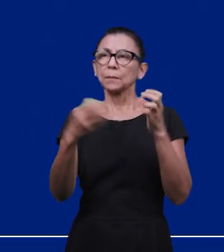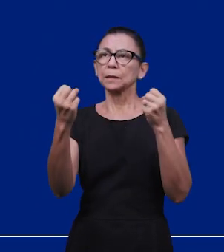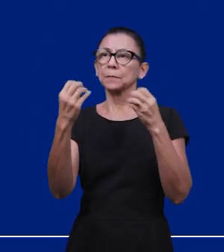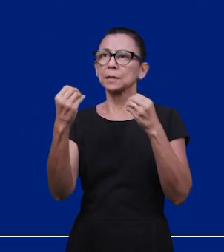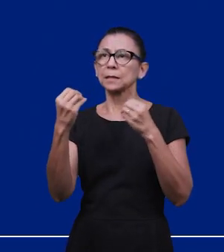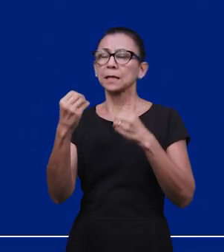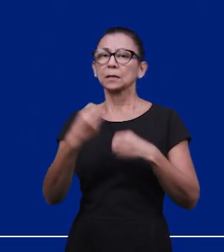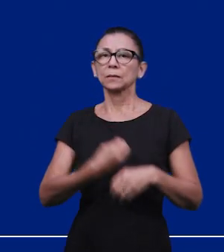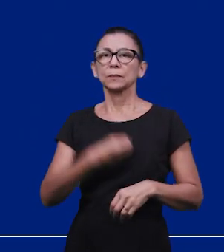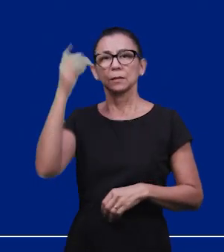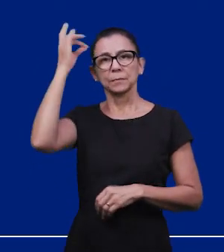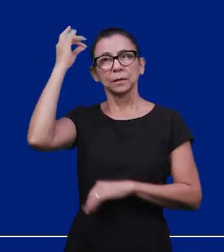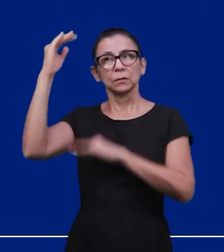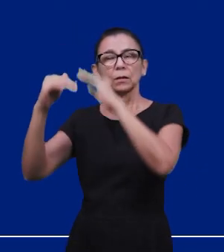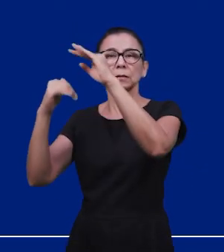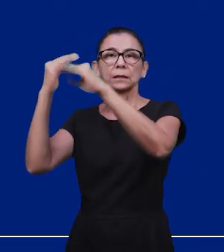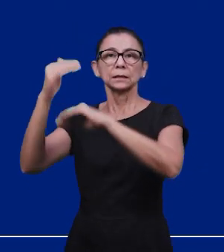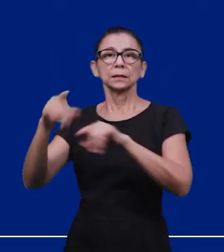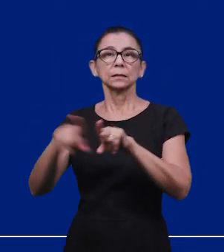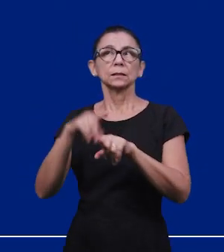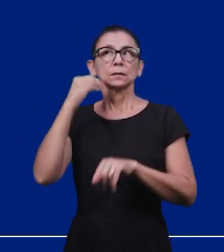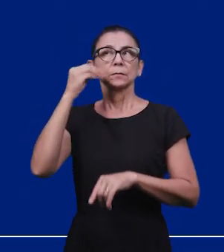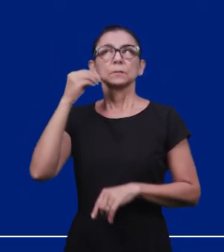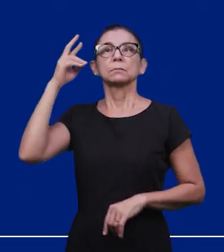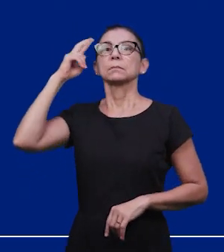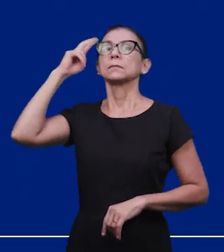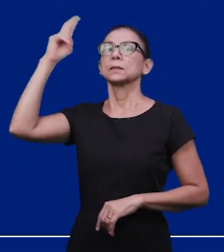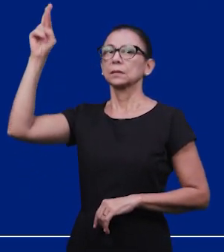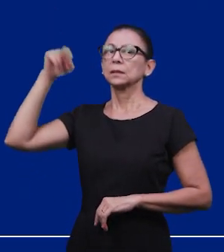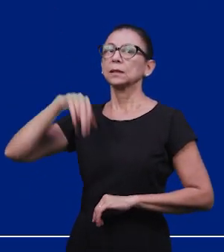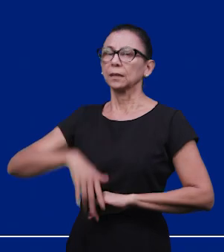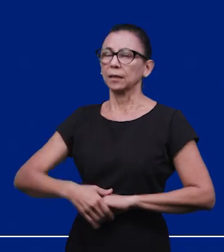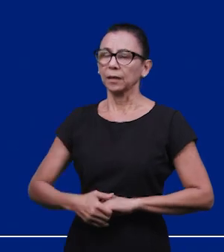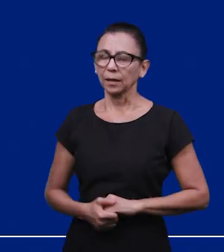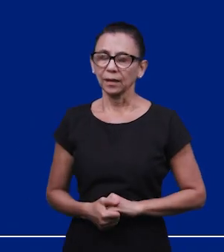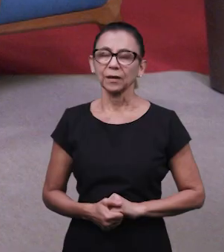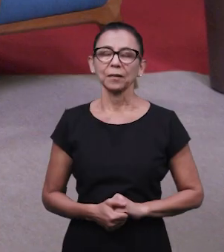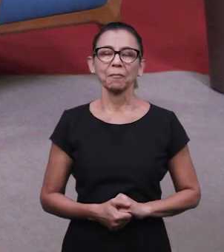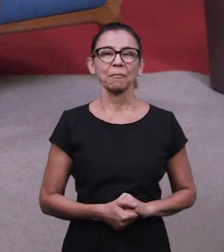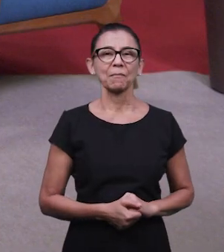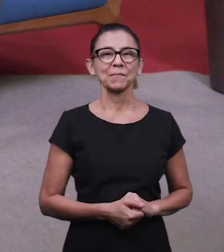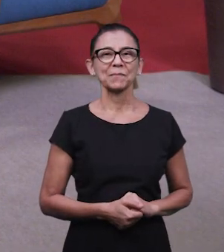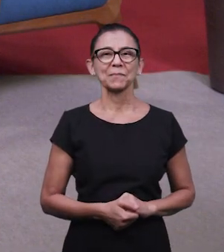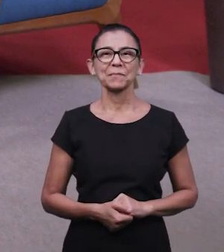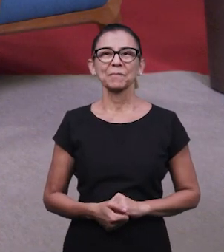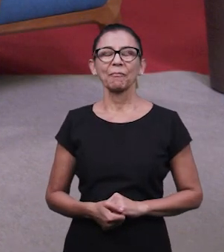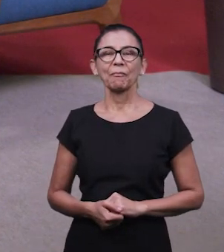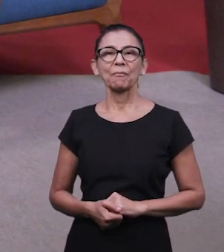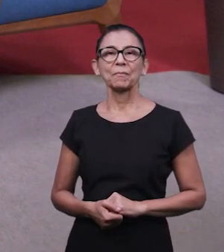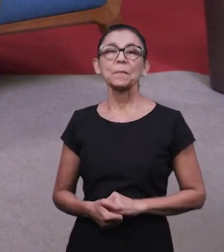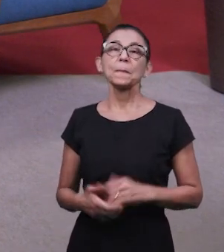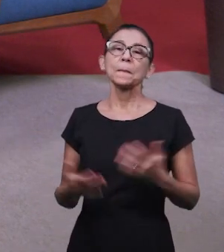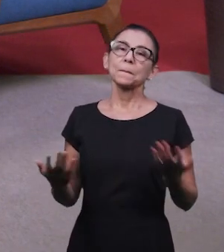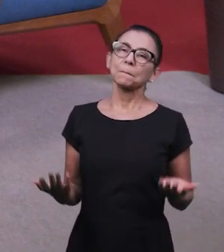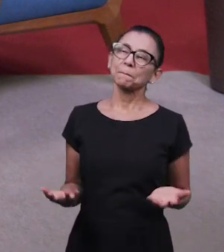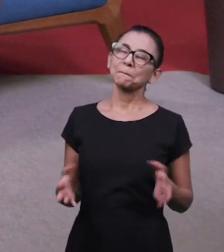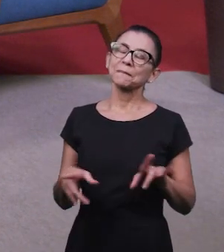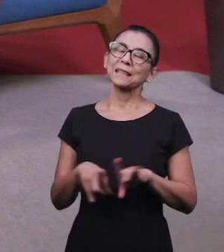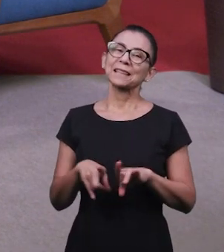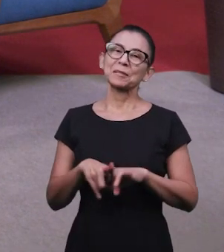Bahia, chegou uma outra mensagem. A nossa irmã Cláudia Santos Martins: louvo a Deus pelo programa, pois através dele